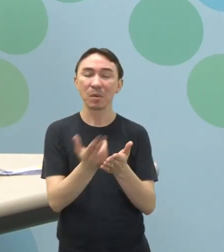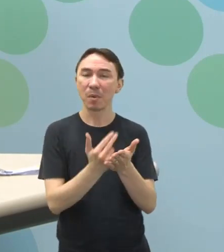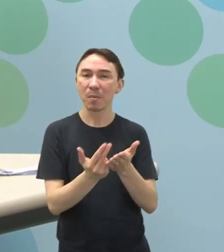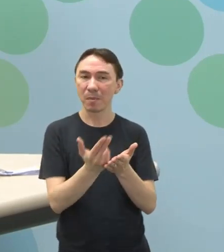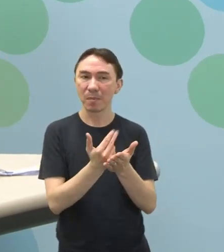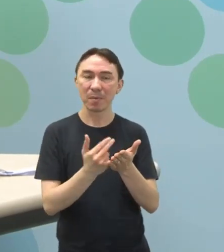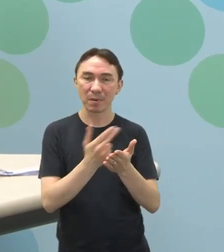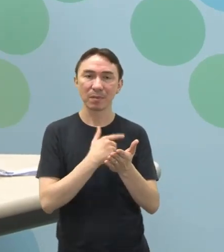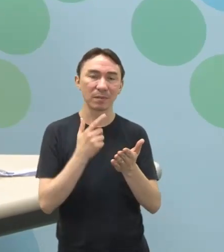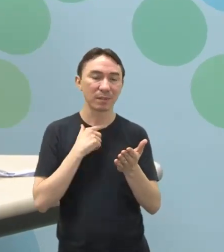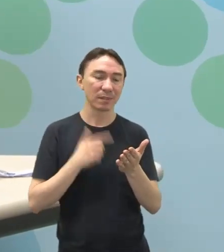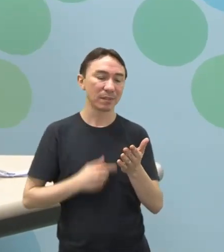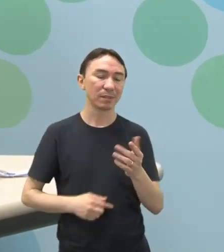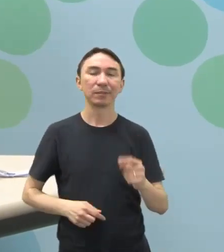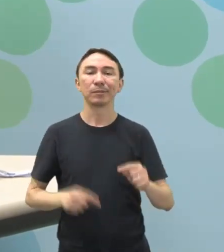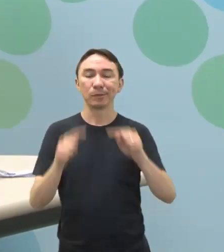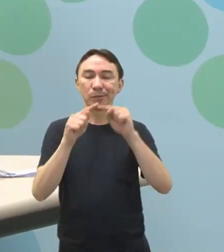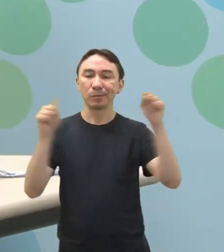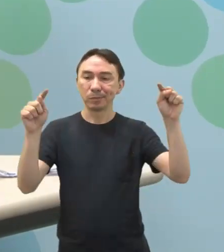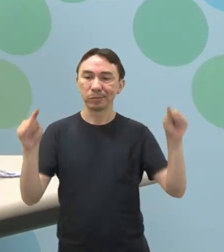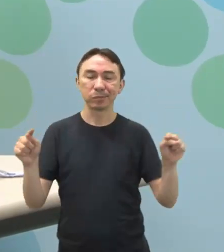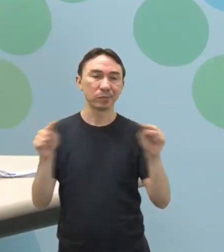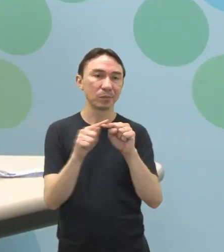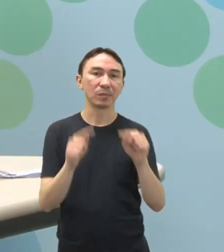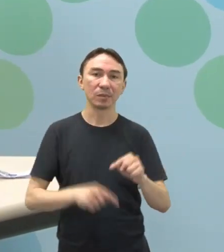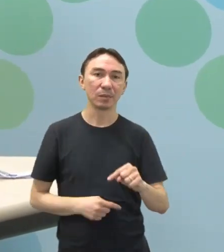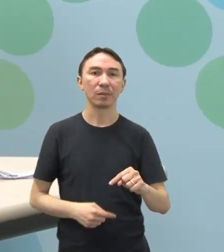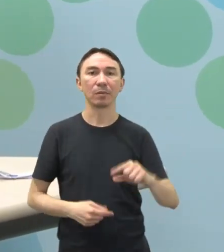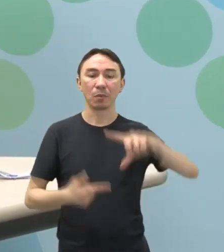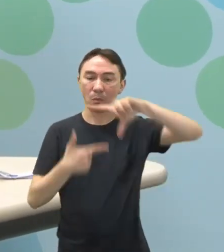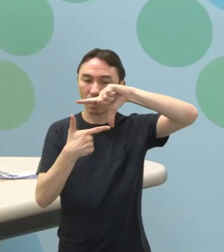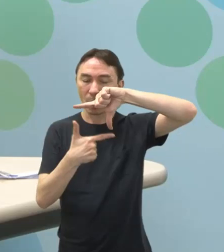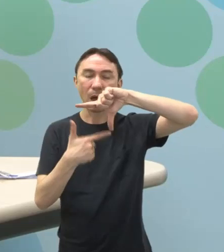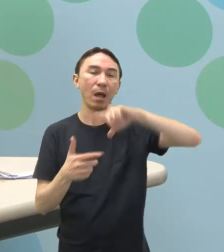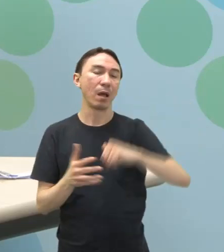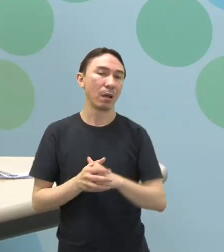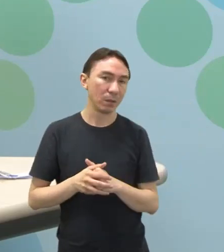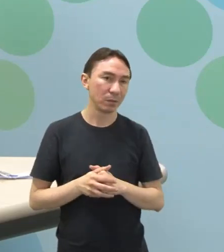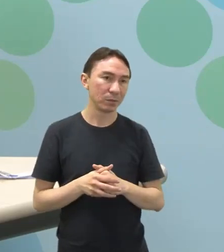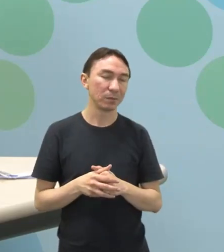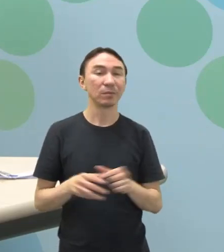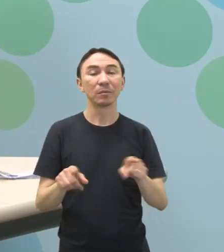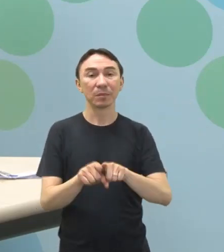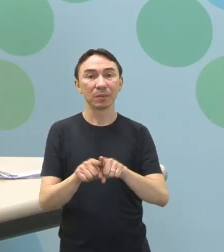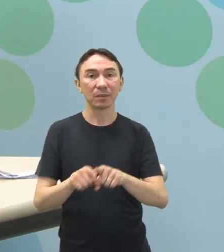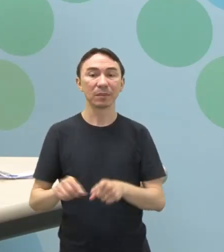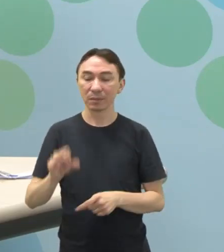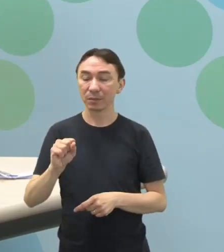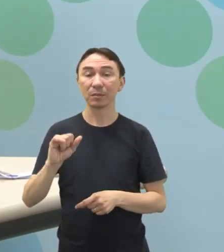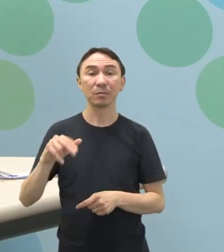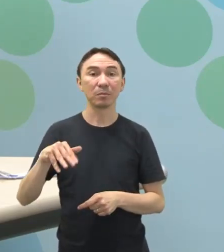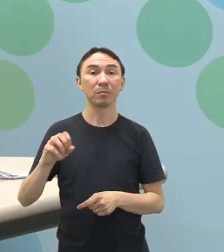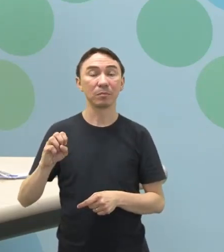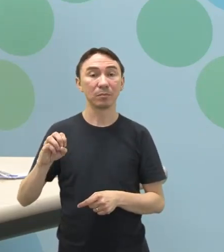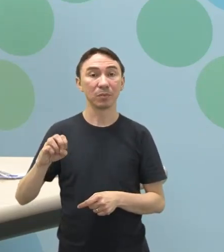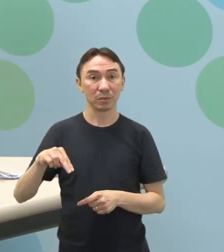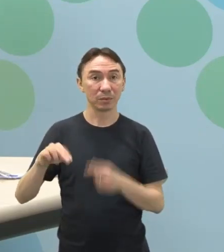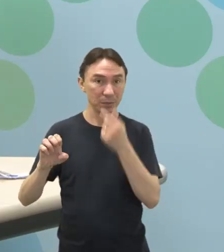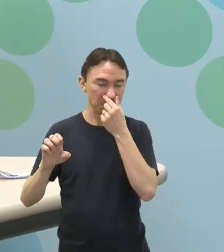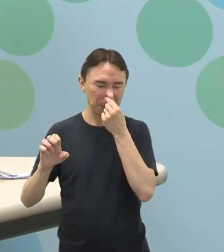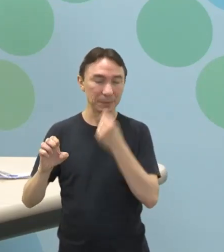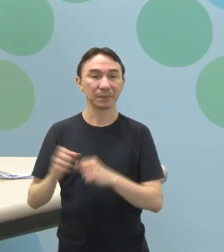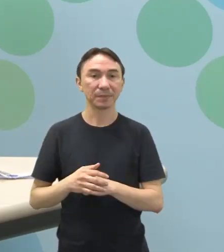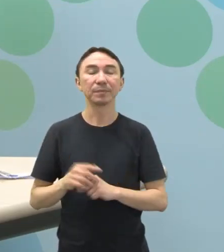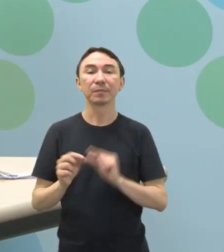figuras retângulo o quadrado da janelas né a a professora Simone e destaca aqui na que nós podemos